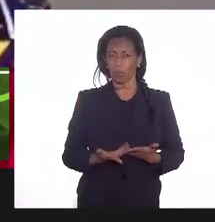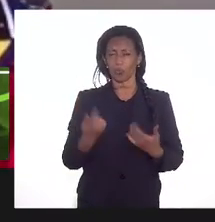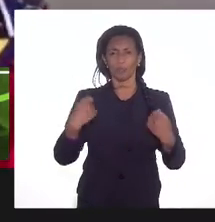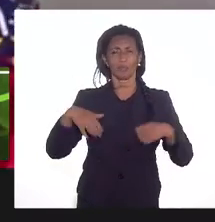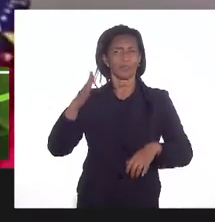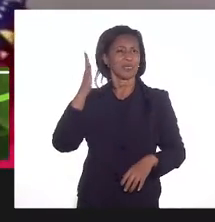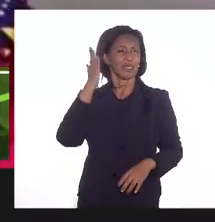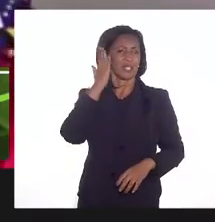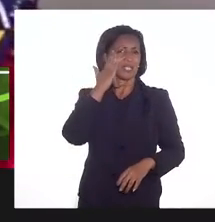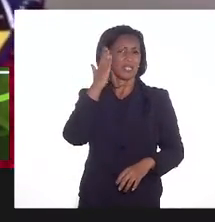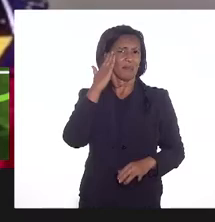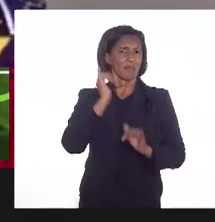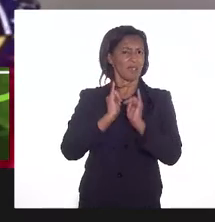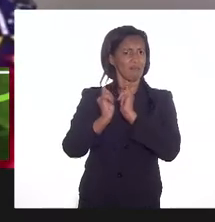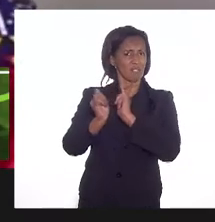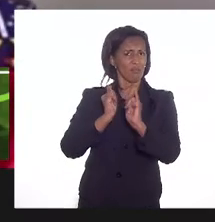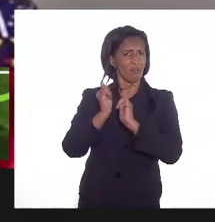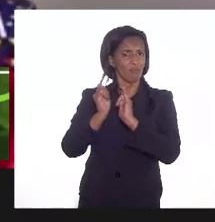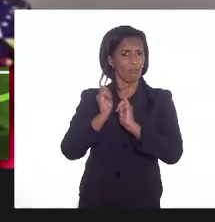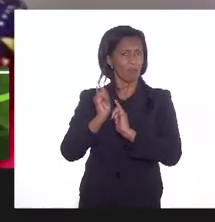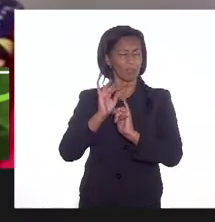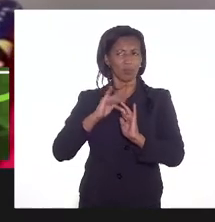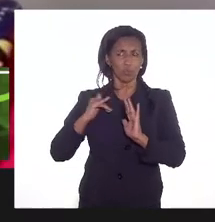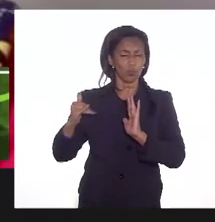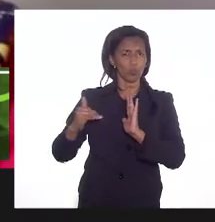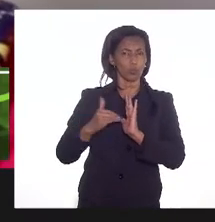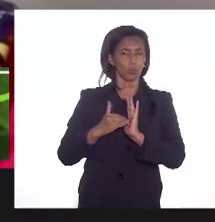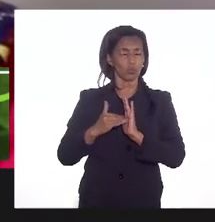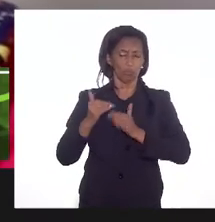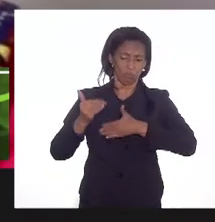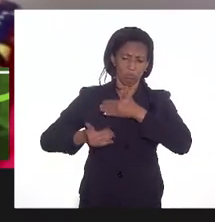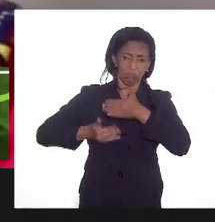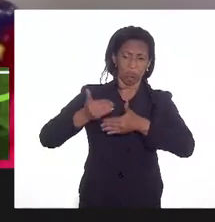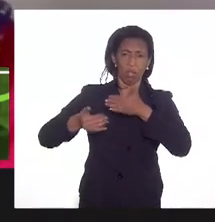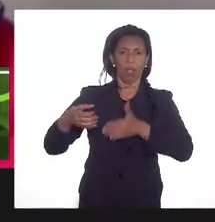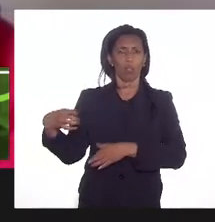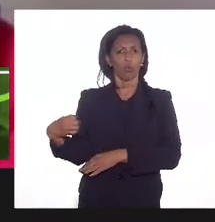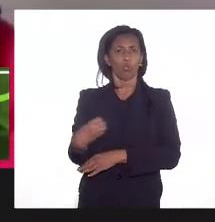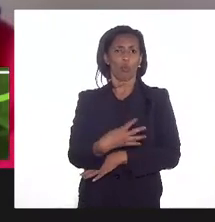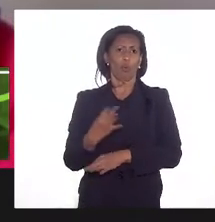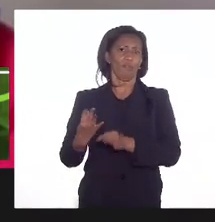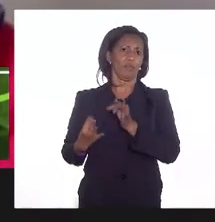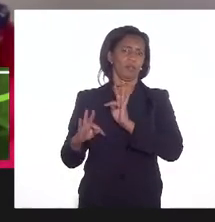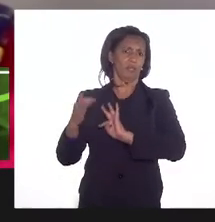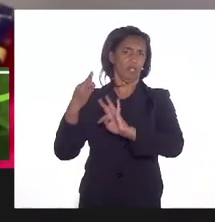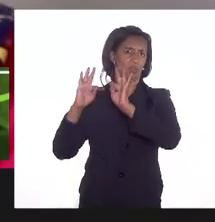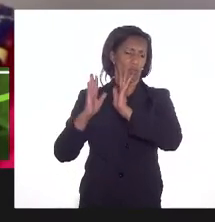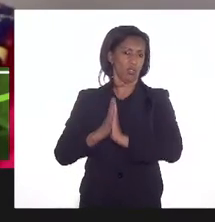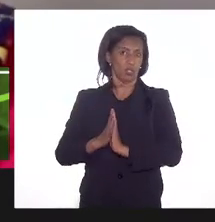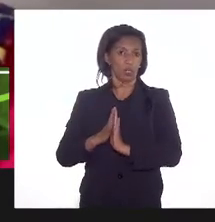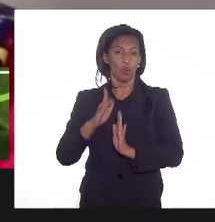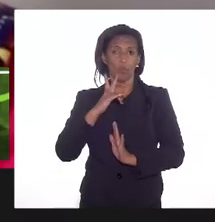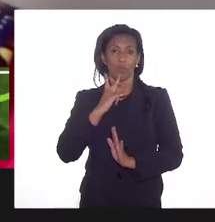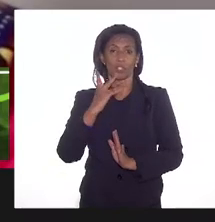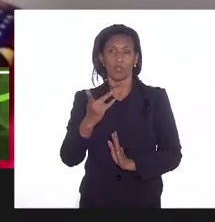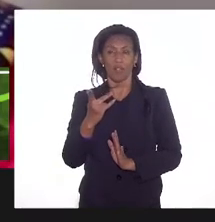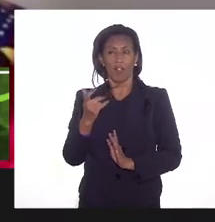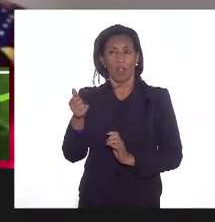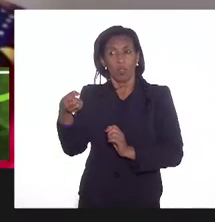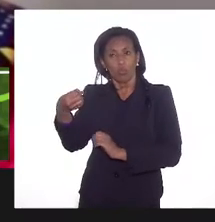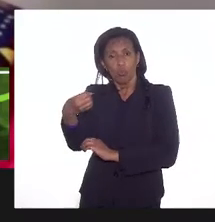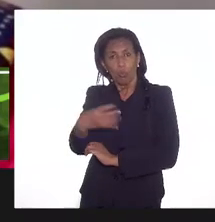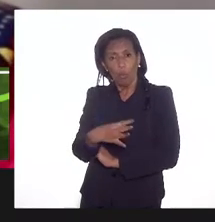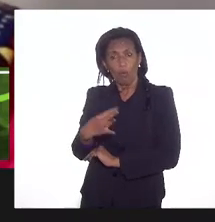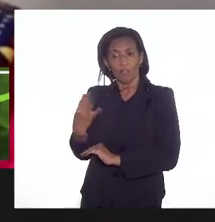saberes as informações elas sobretudo passarão pelas novas tecnologias quando a gente fala de novos aspectos